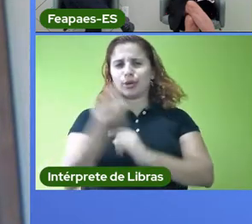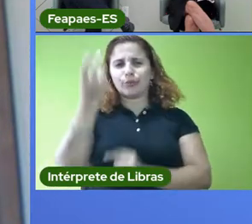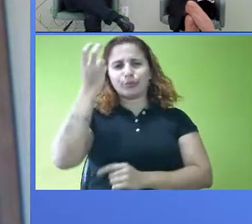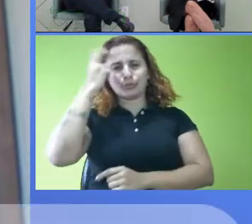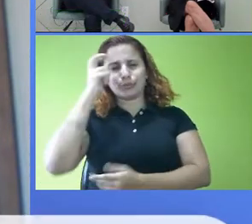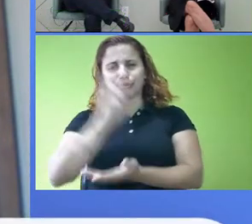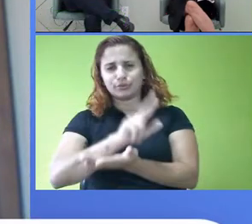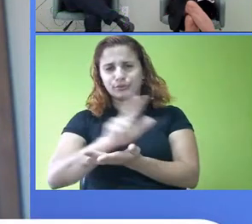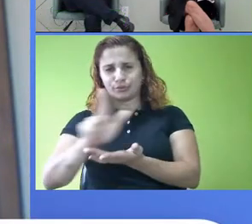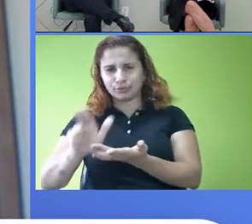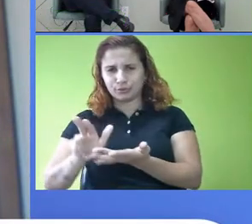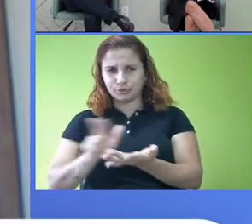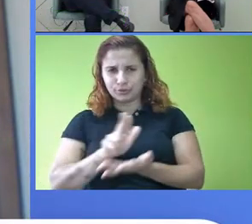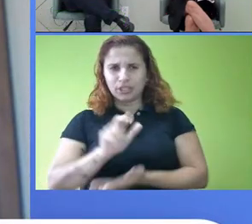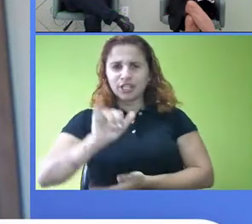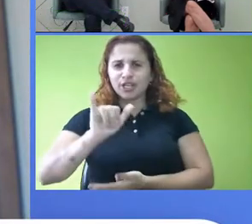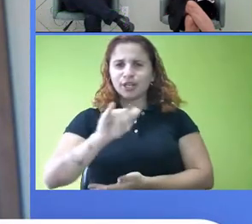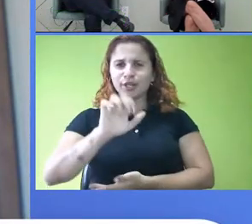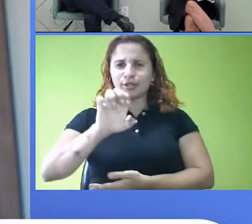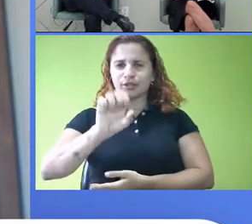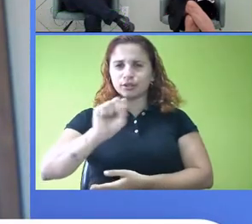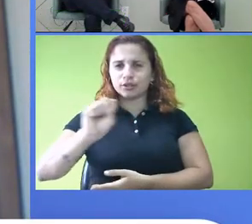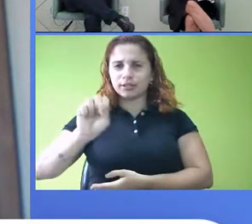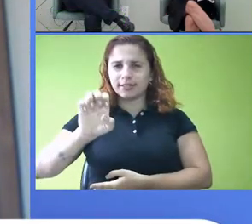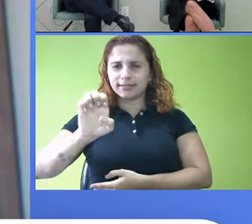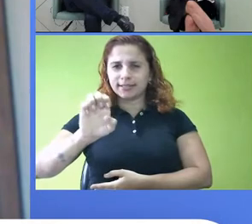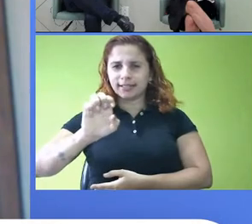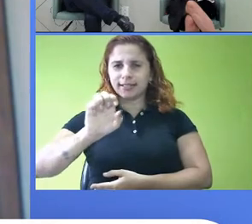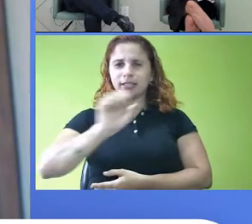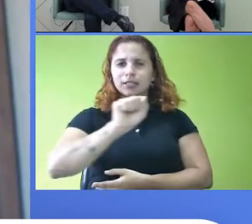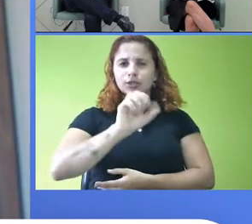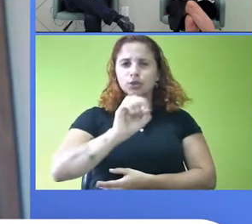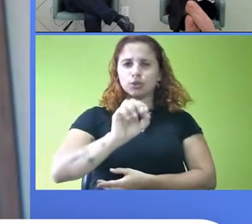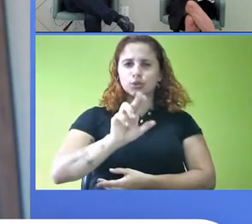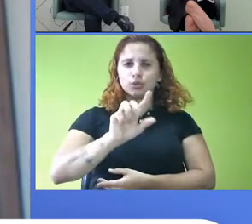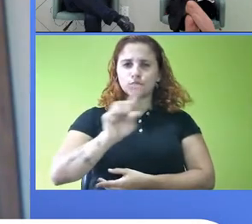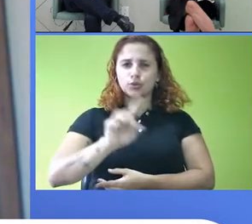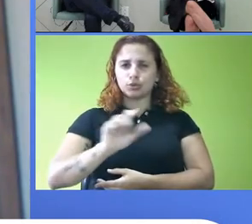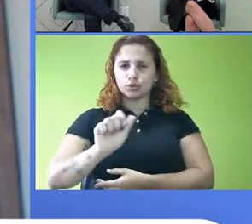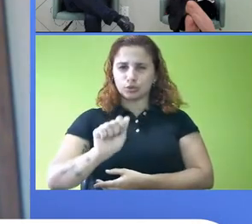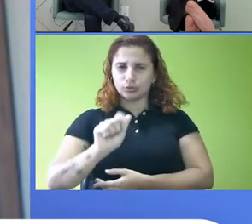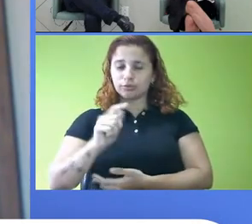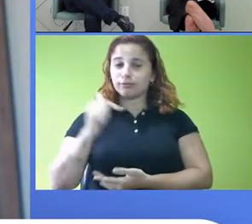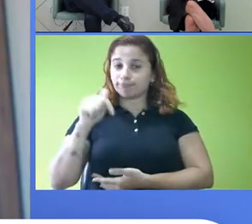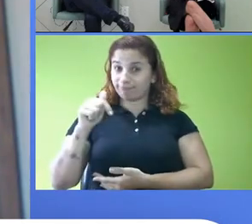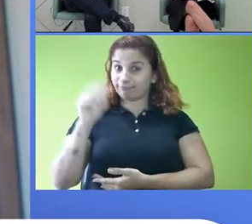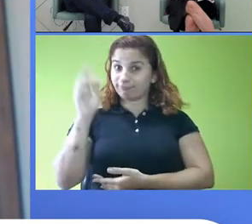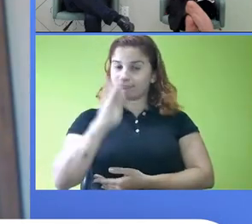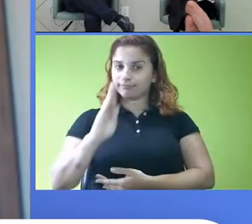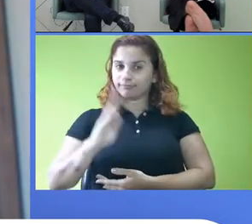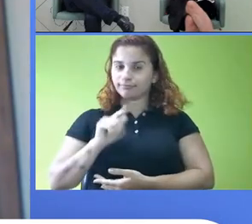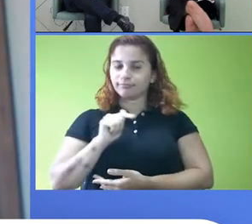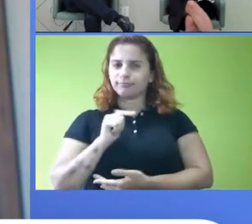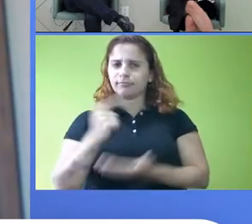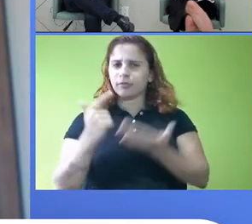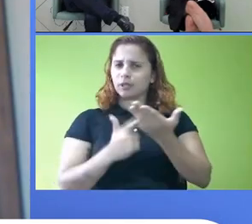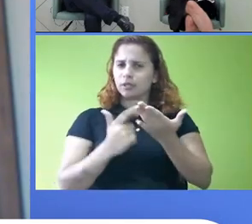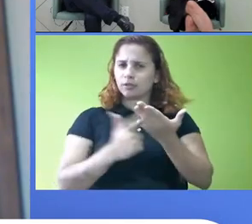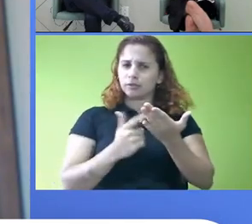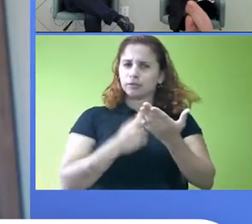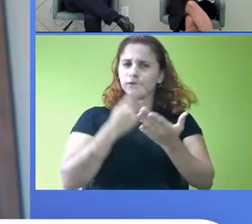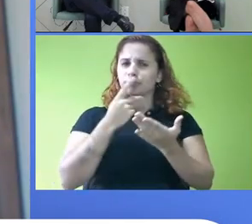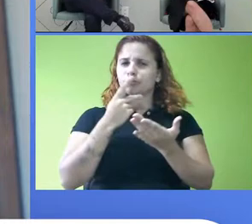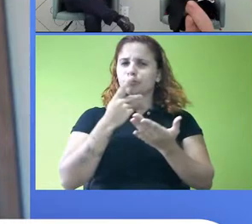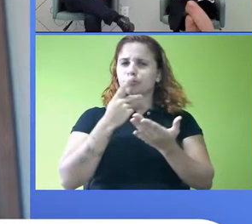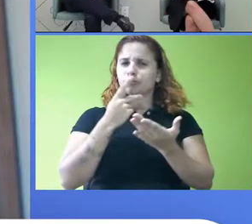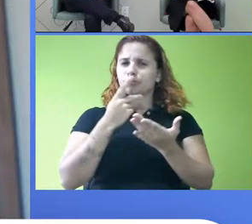Jessé Souza, sociólogo brasileiro, que no livro dele de Subcidadania, ele vai fazer uma análise dessa